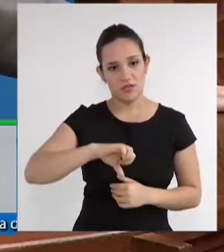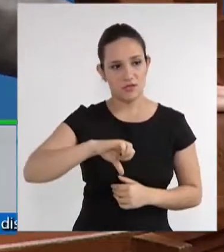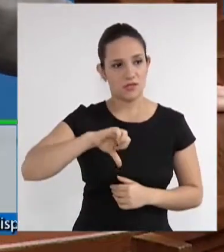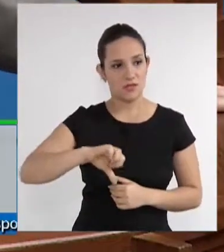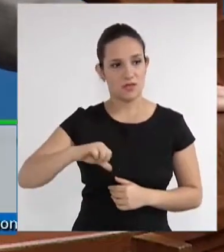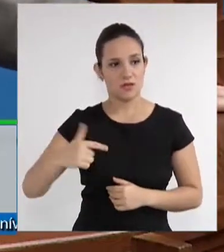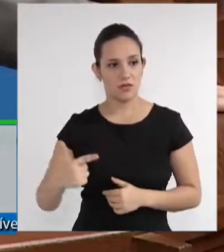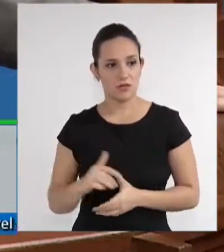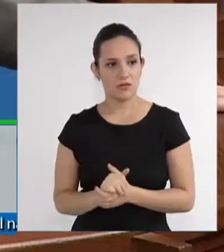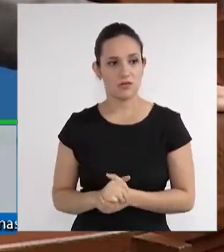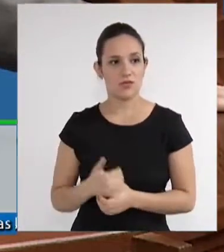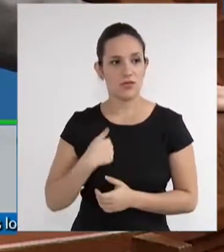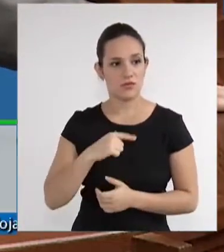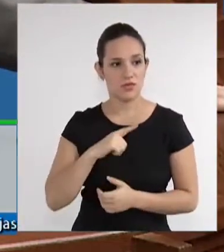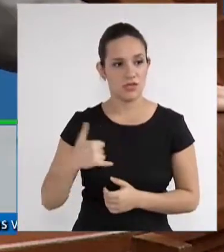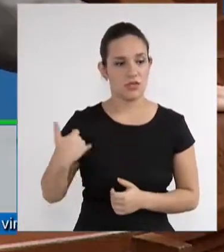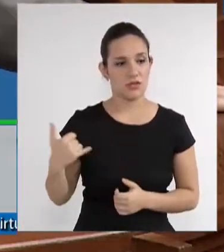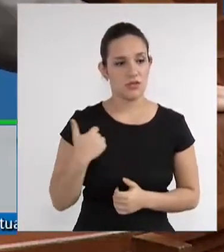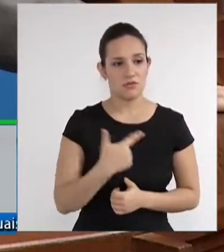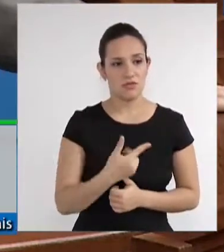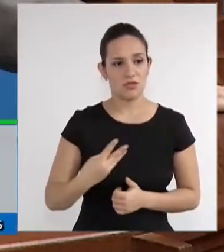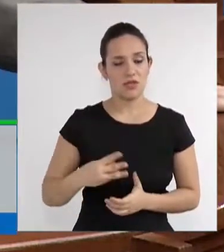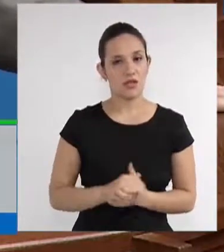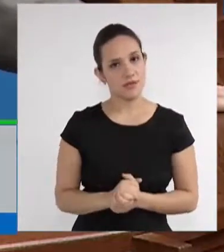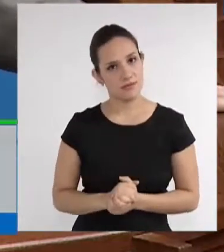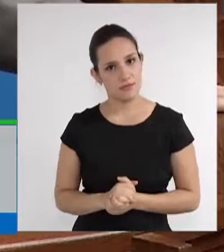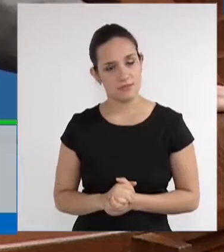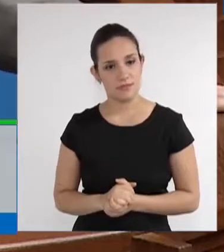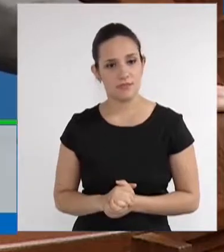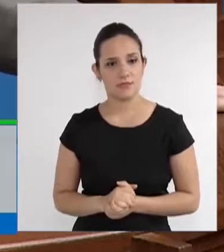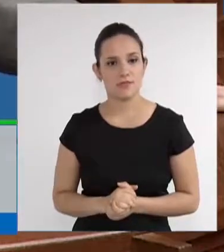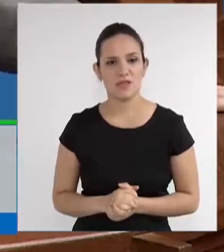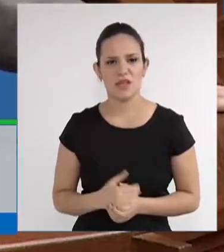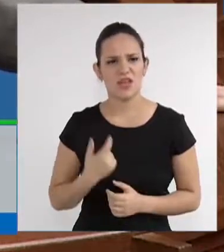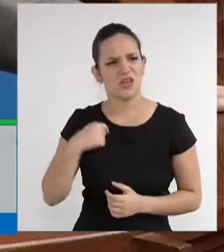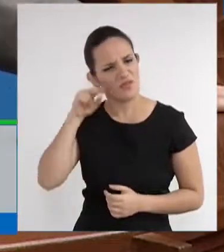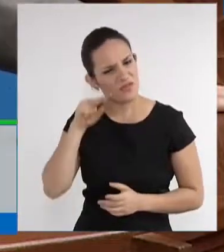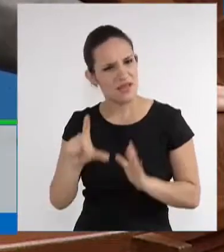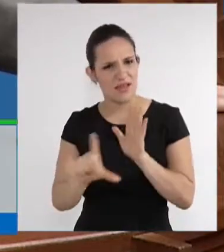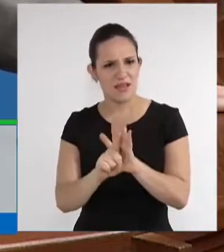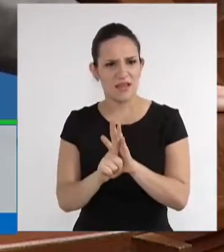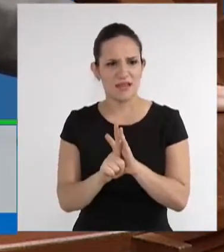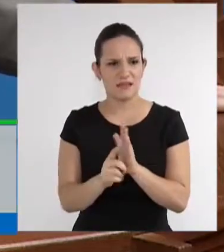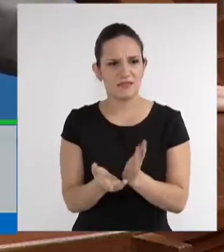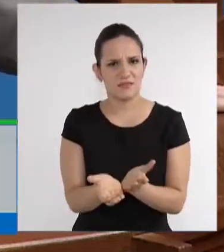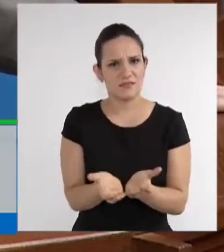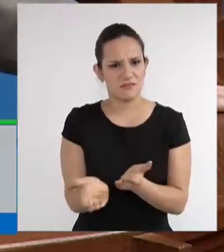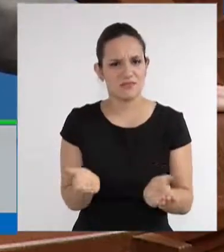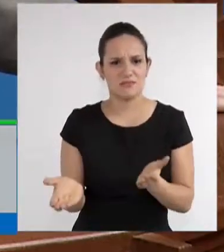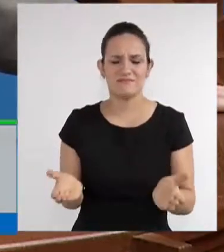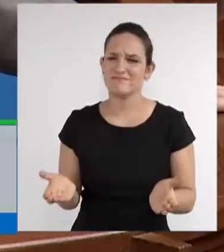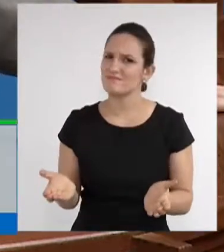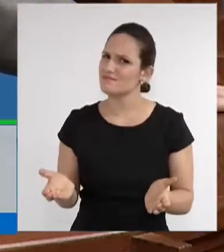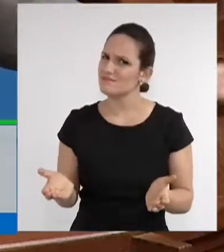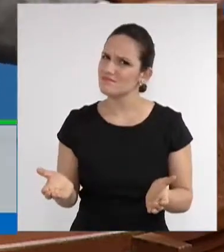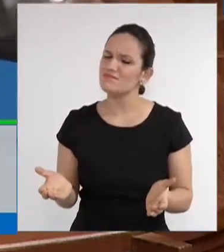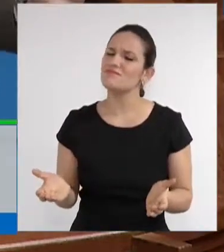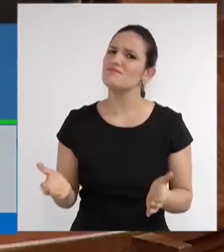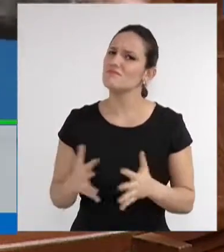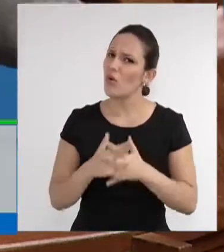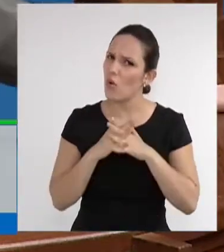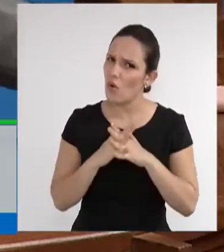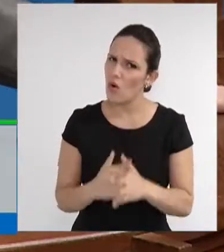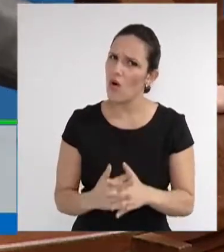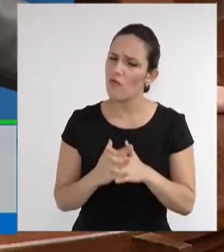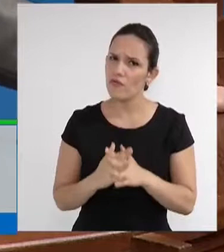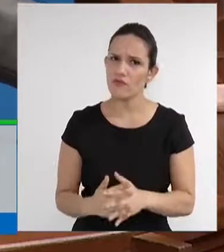de idade. E sempre verifiquei a lei de licitação como, na verdade, um grande engodo. A